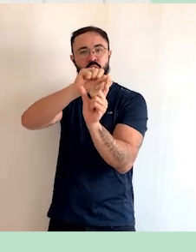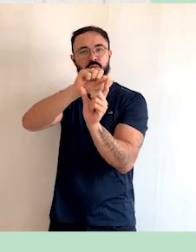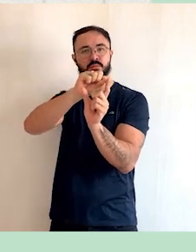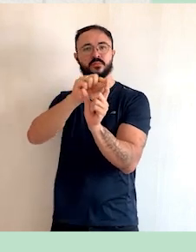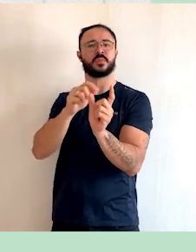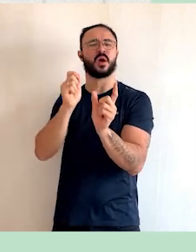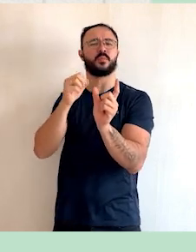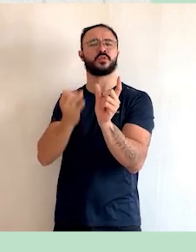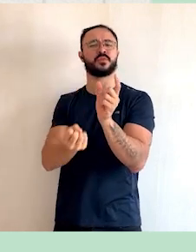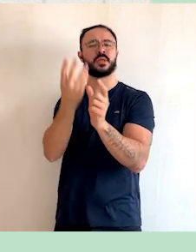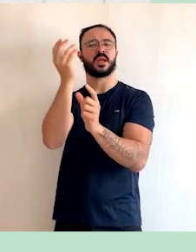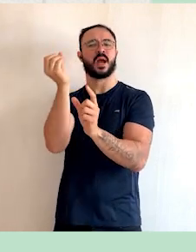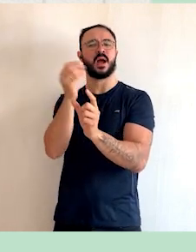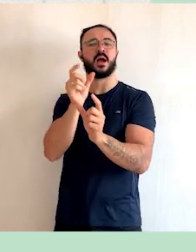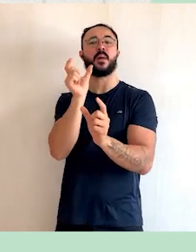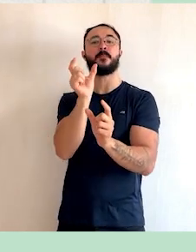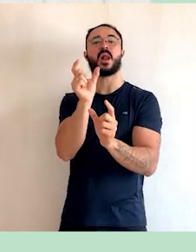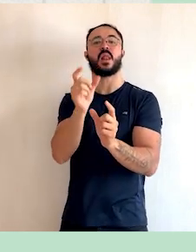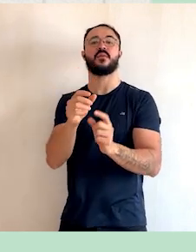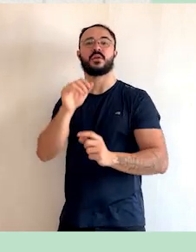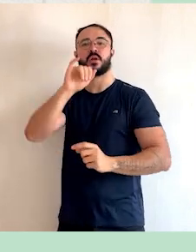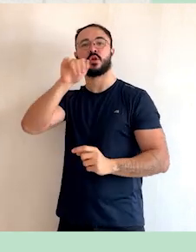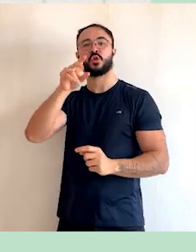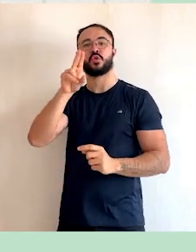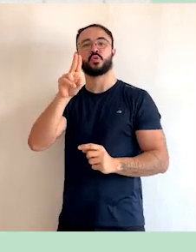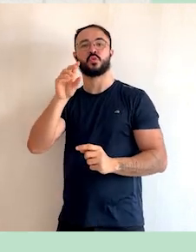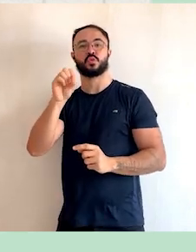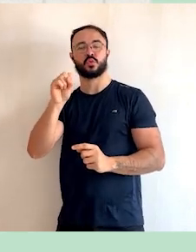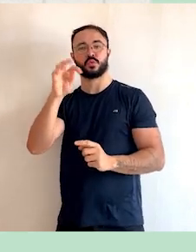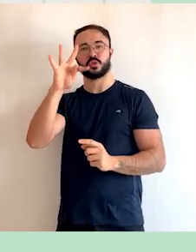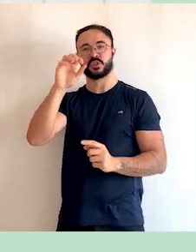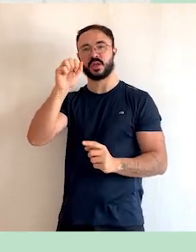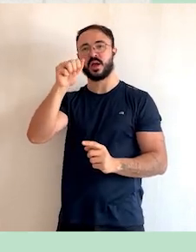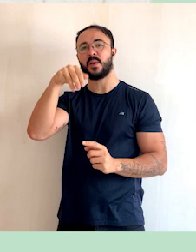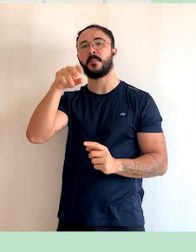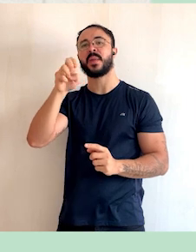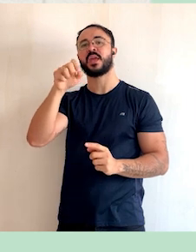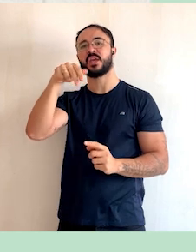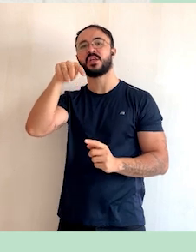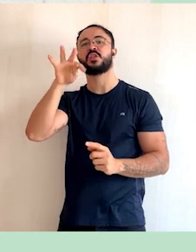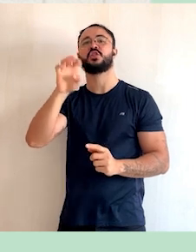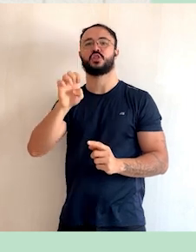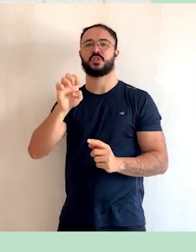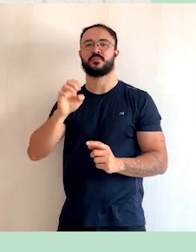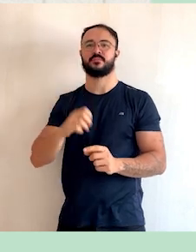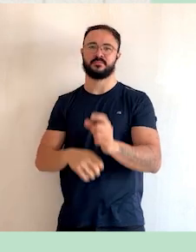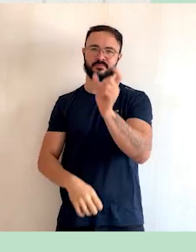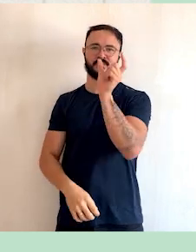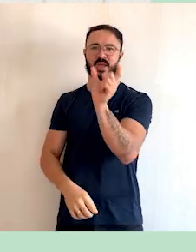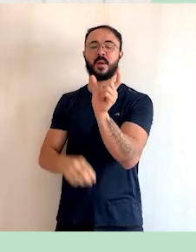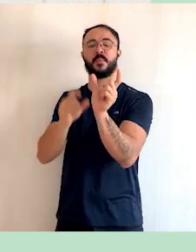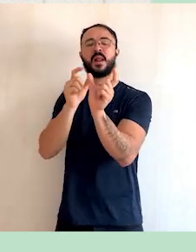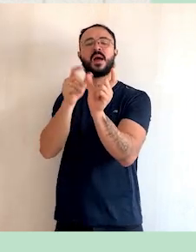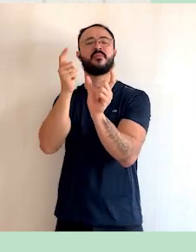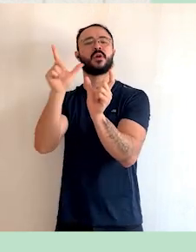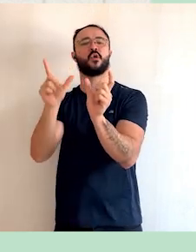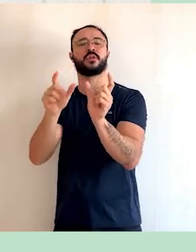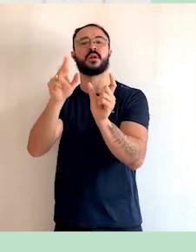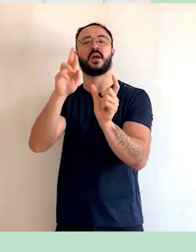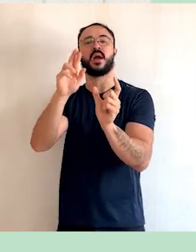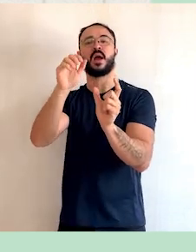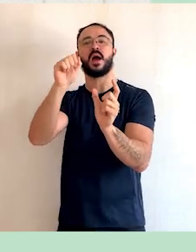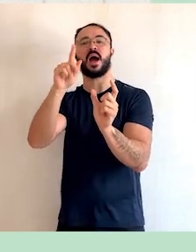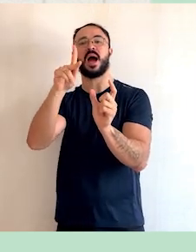podemos formar o advérbio justamente. A partir de rápido, podemos formar rapidamente, e a partir de